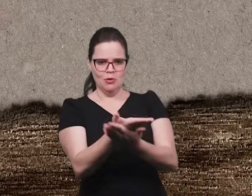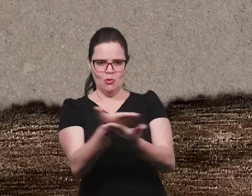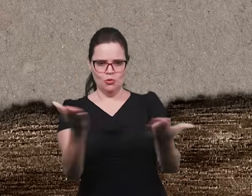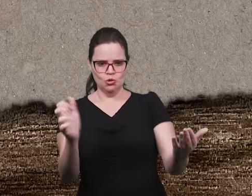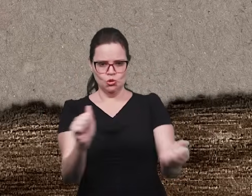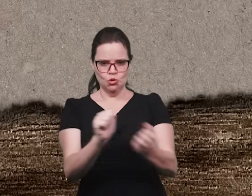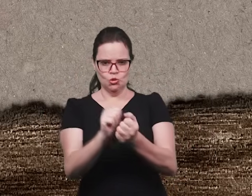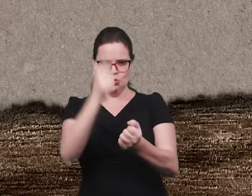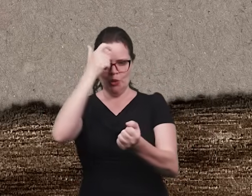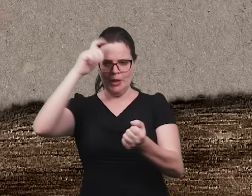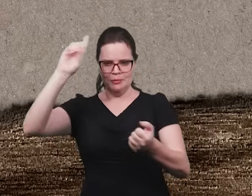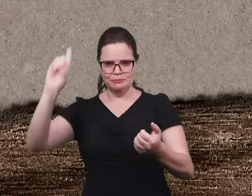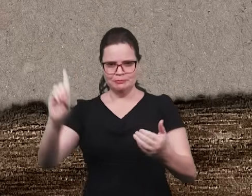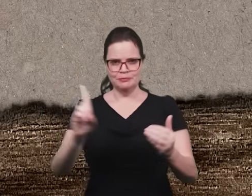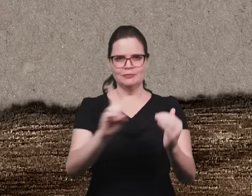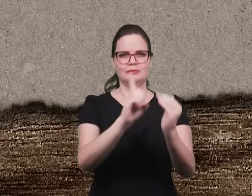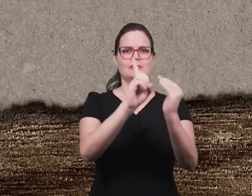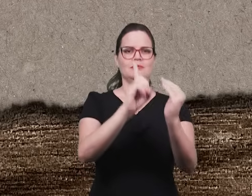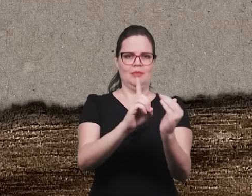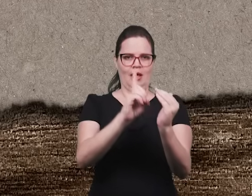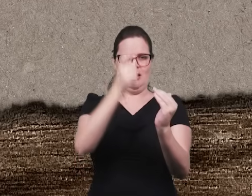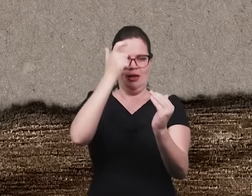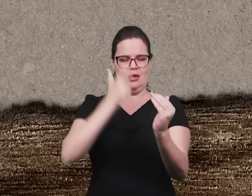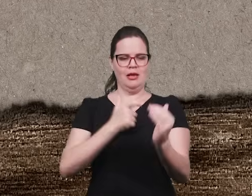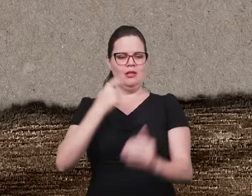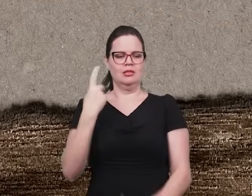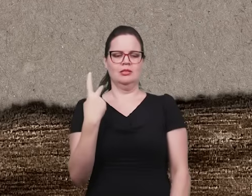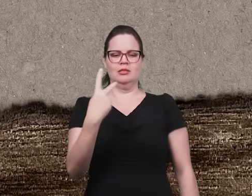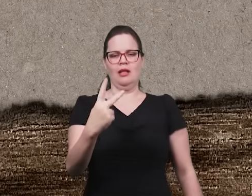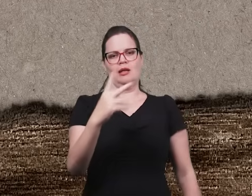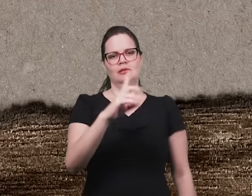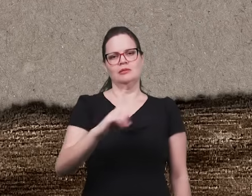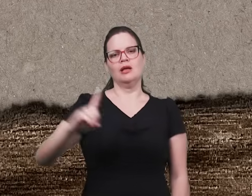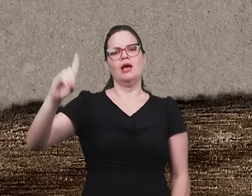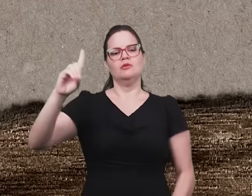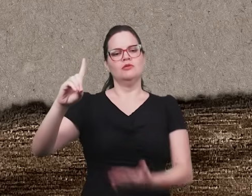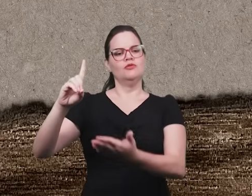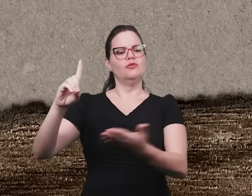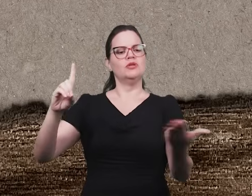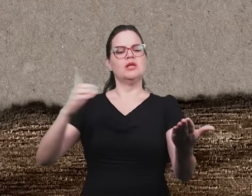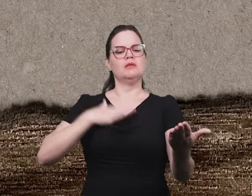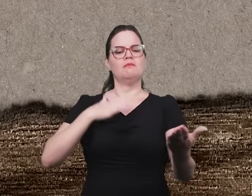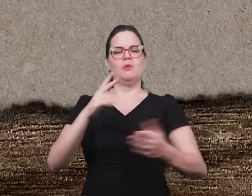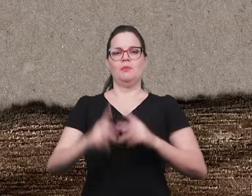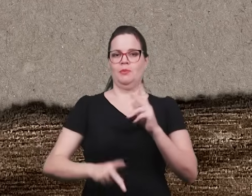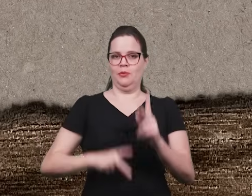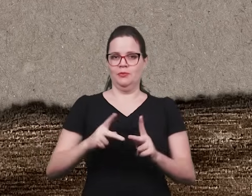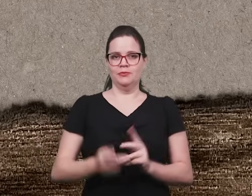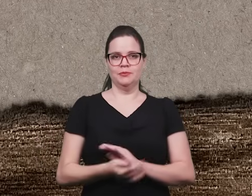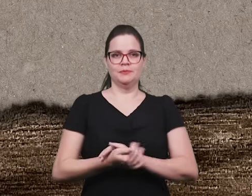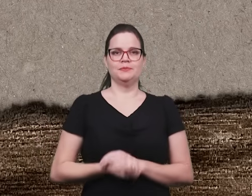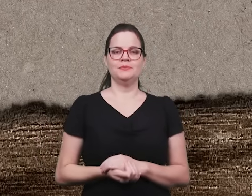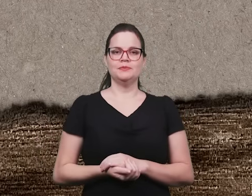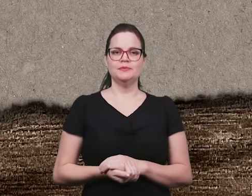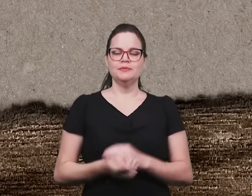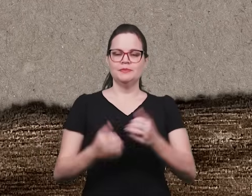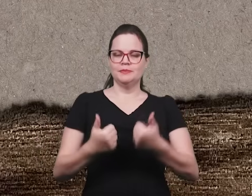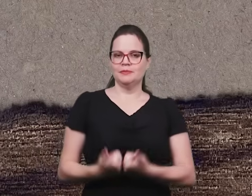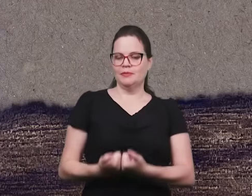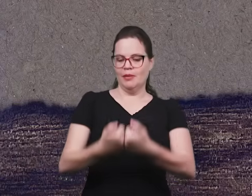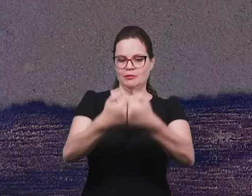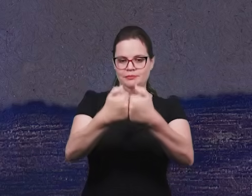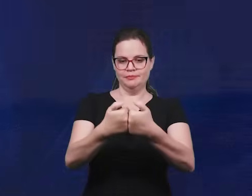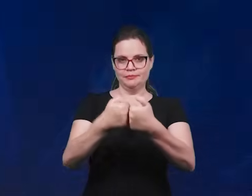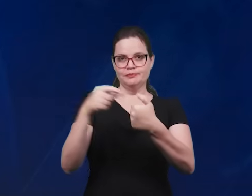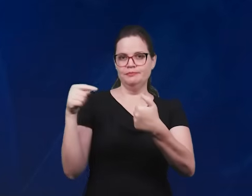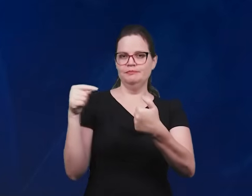eles andarei, e eu serei o seu Deus, e eles serão o meu povo. A ligação da Arca da